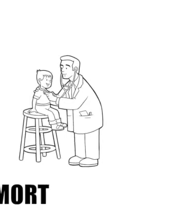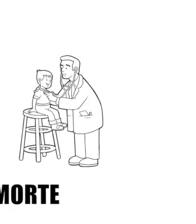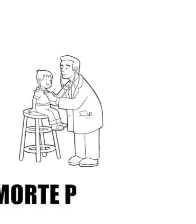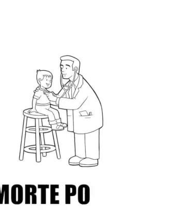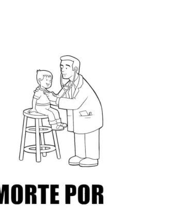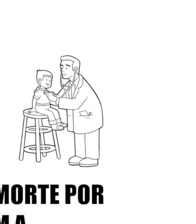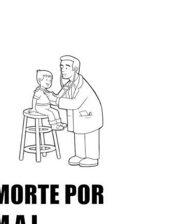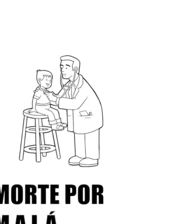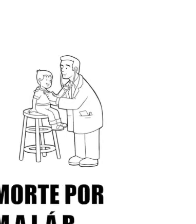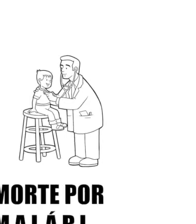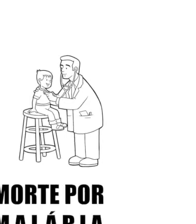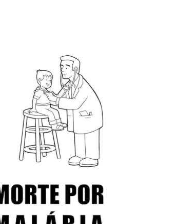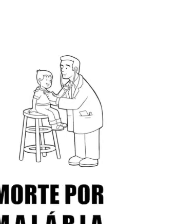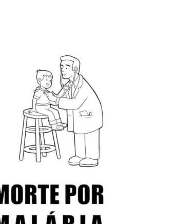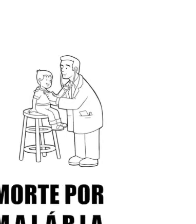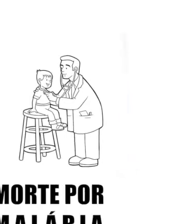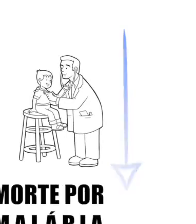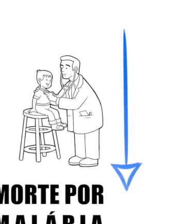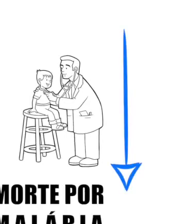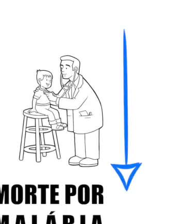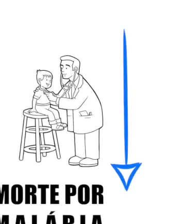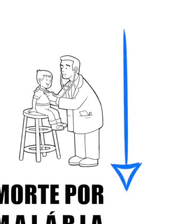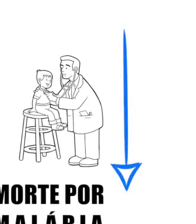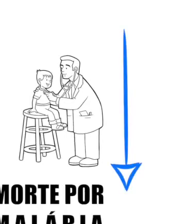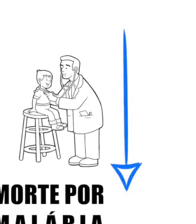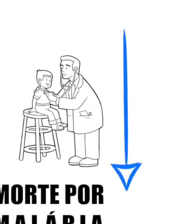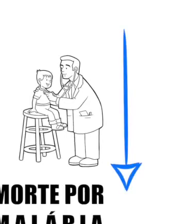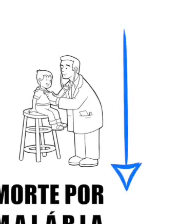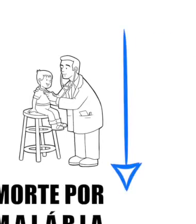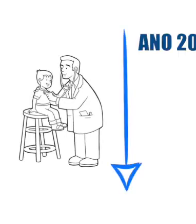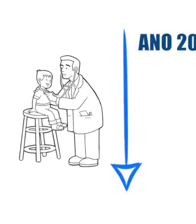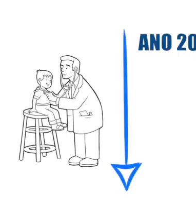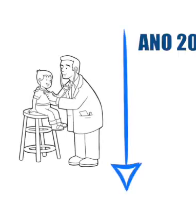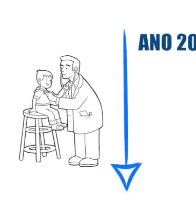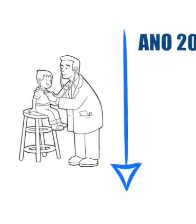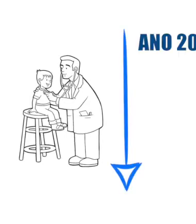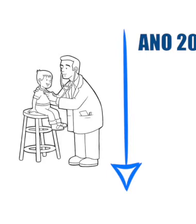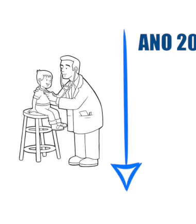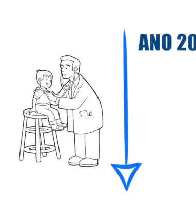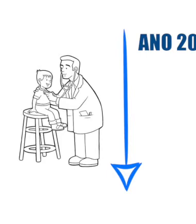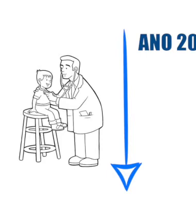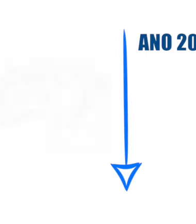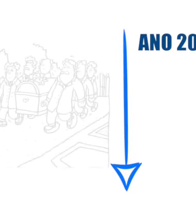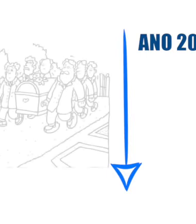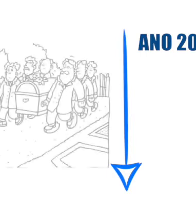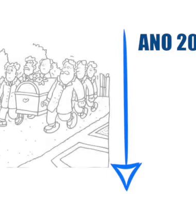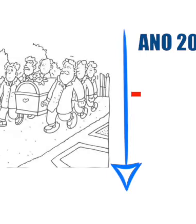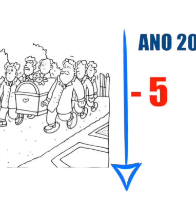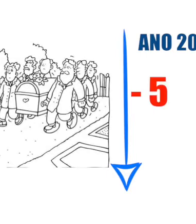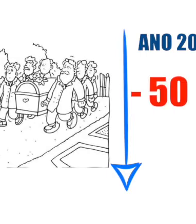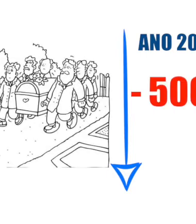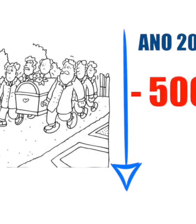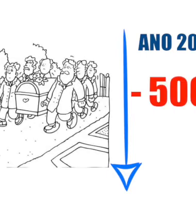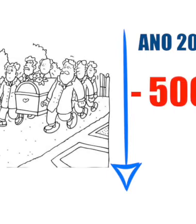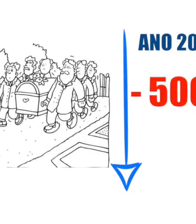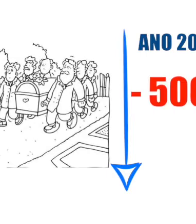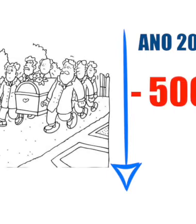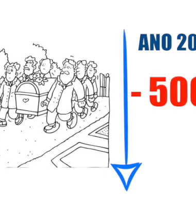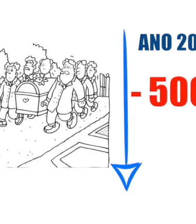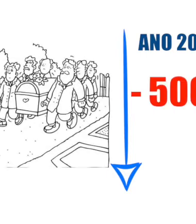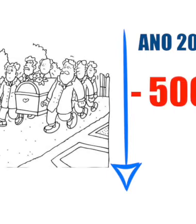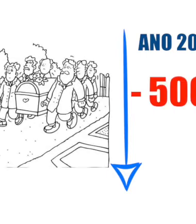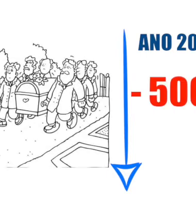por malária que acabou por morrer baixou. Em 2017, morreram menos de 500 pessoas em